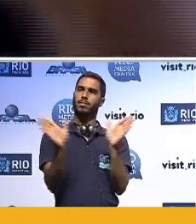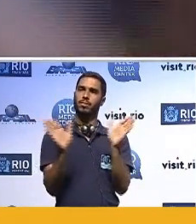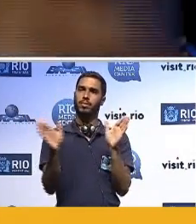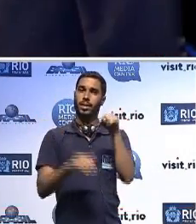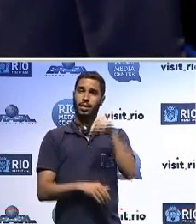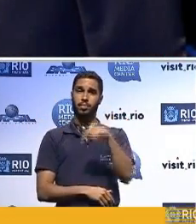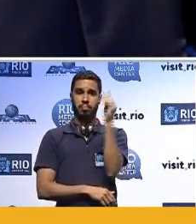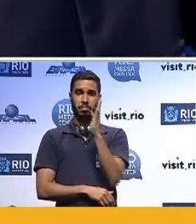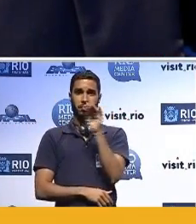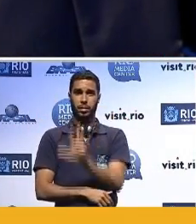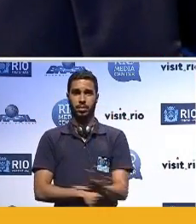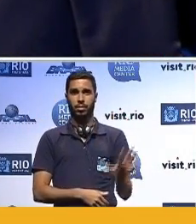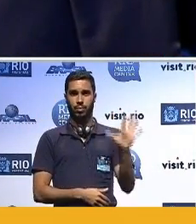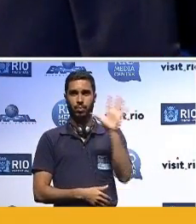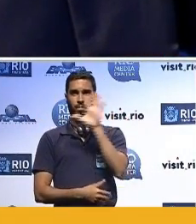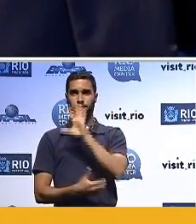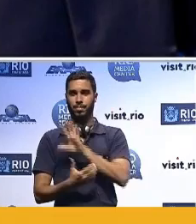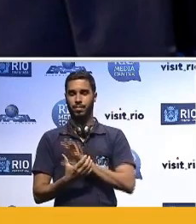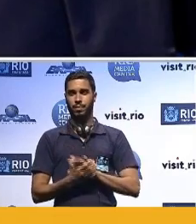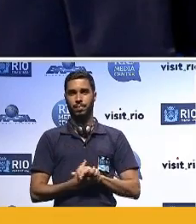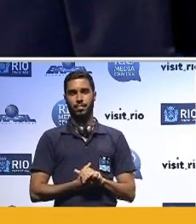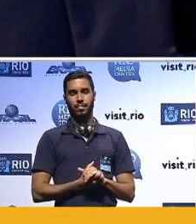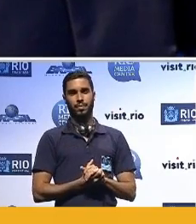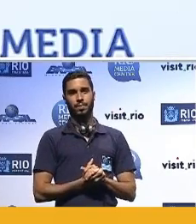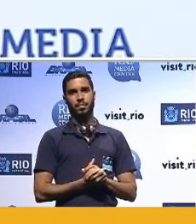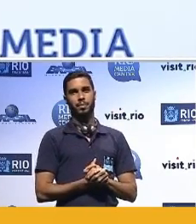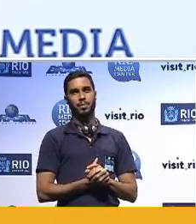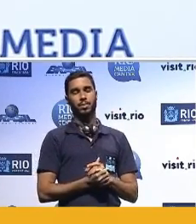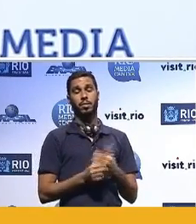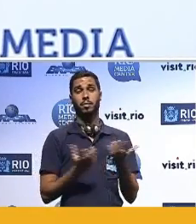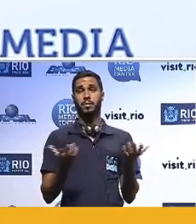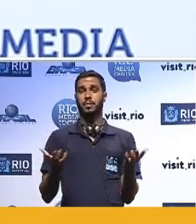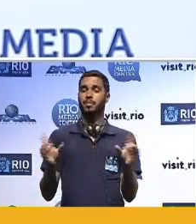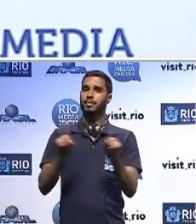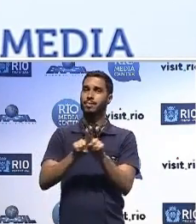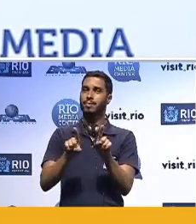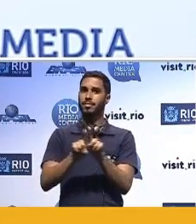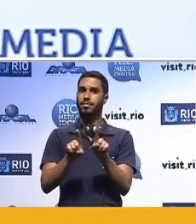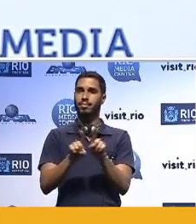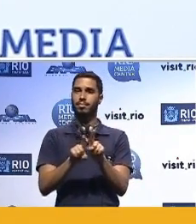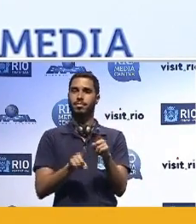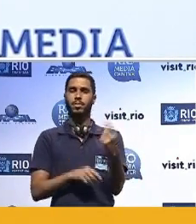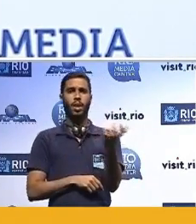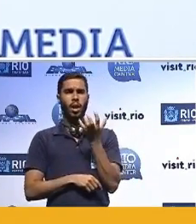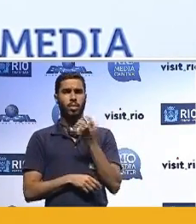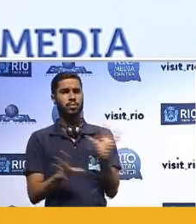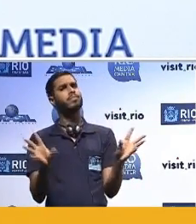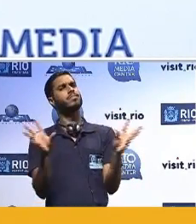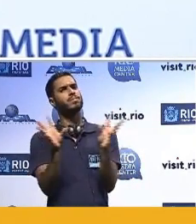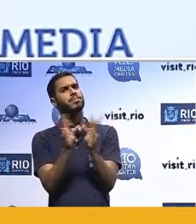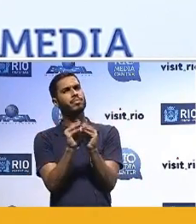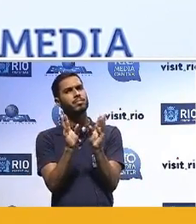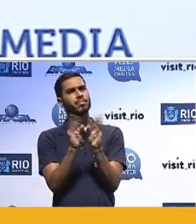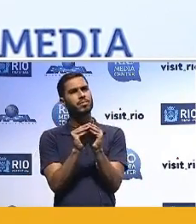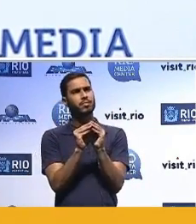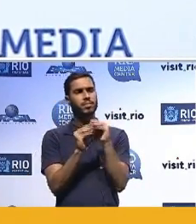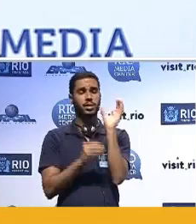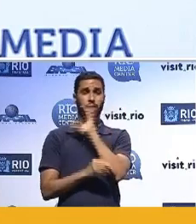Brasil. E eu queria ser muito assim sucinto no que eu vou